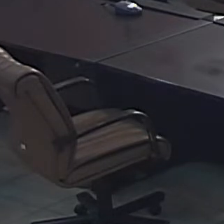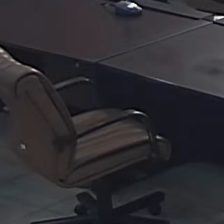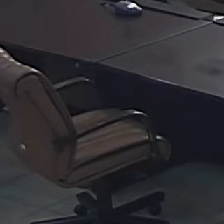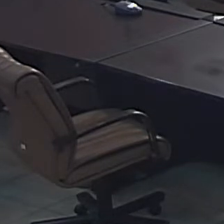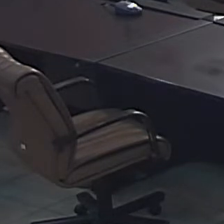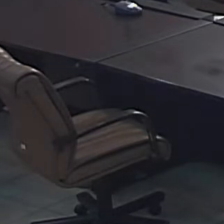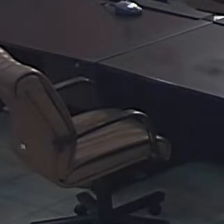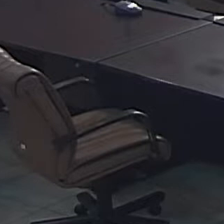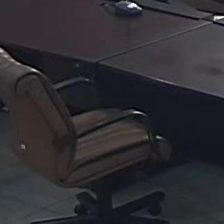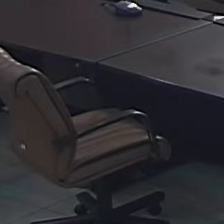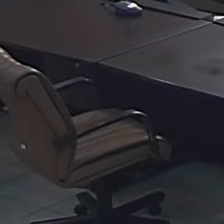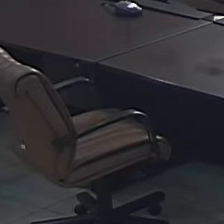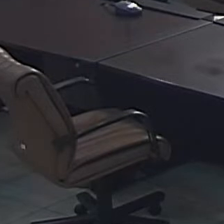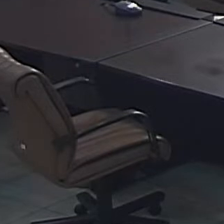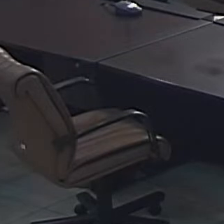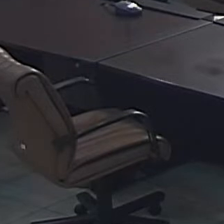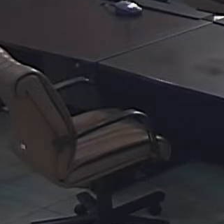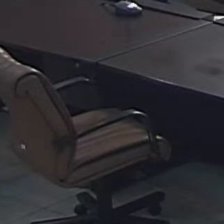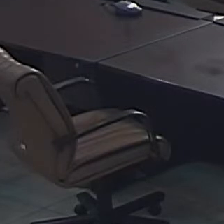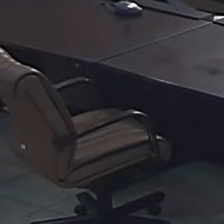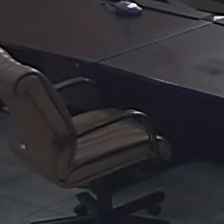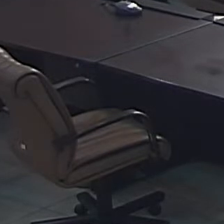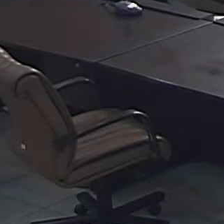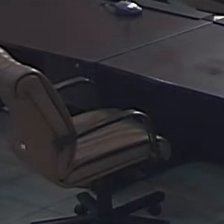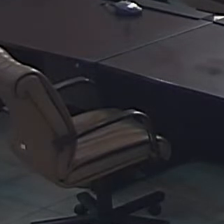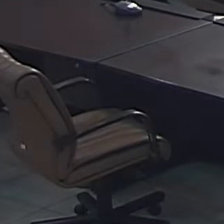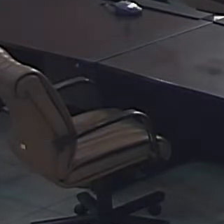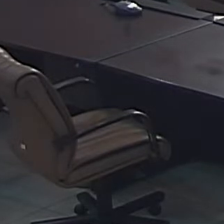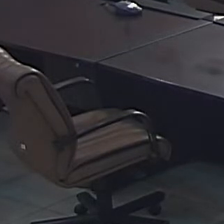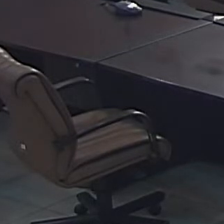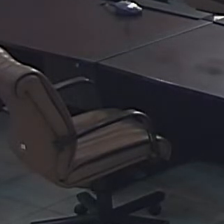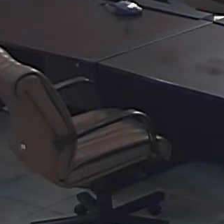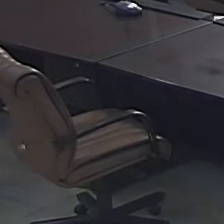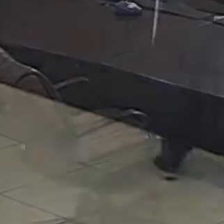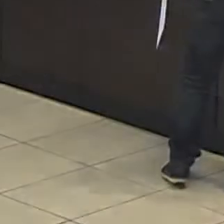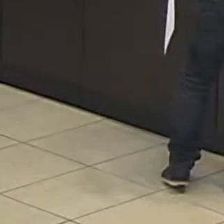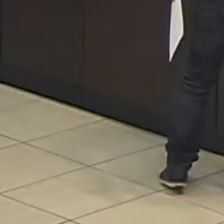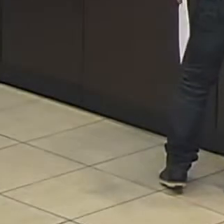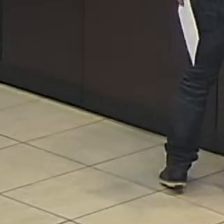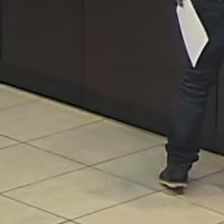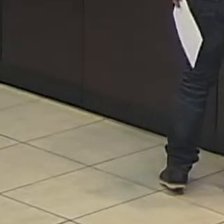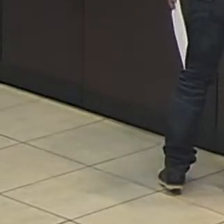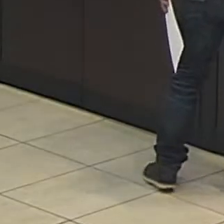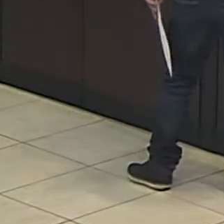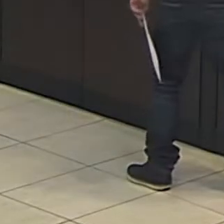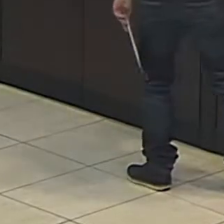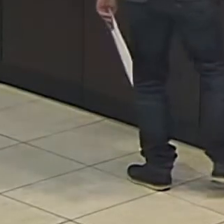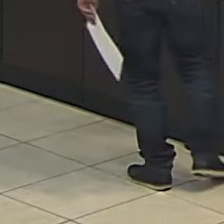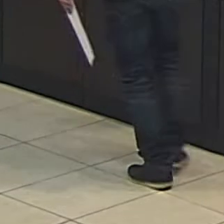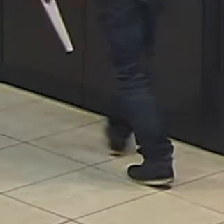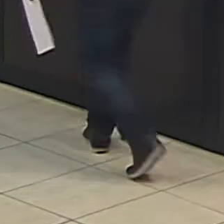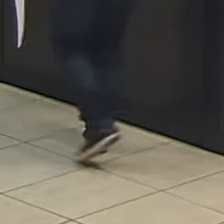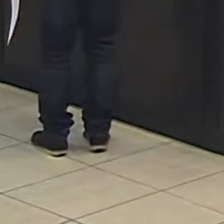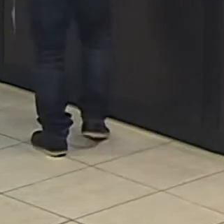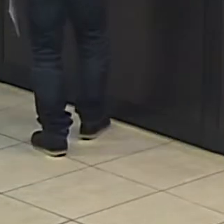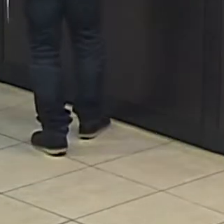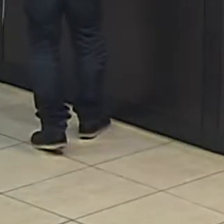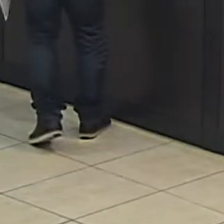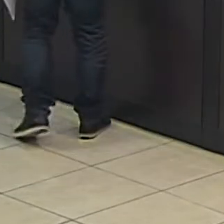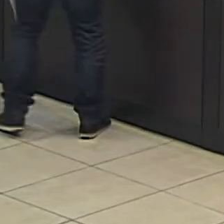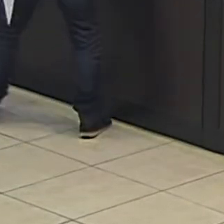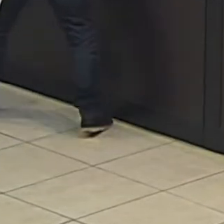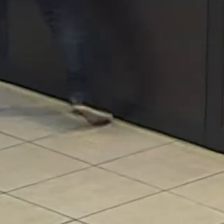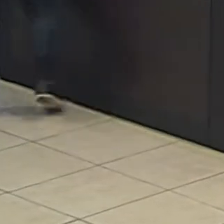Vamos entregar agora o certificado na categoria bronze pelos 19 anos de atividades no município à senhora Silvanda